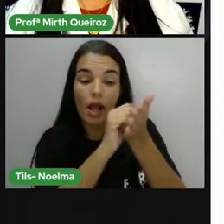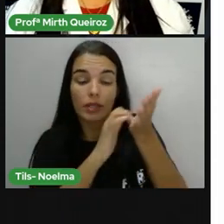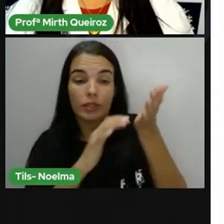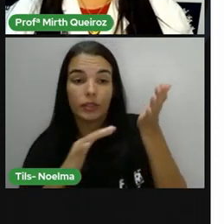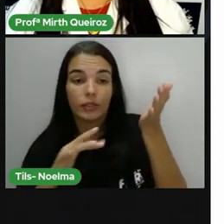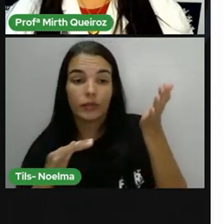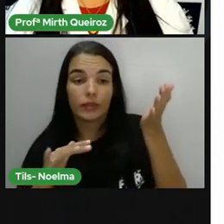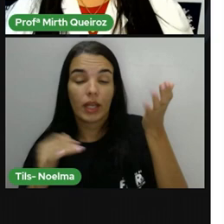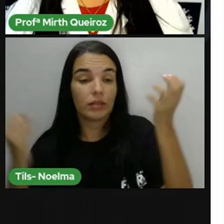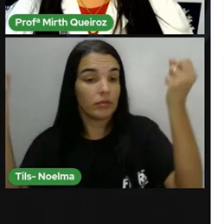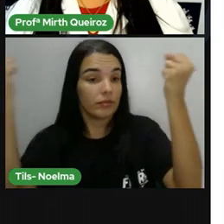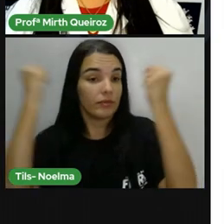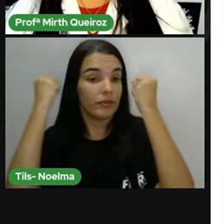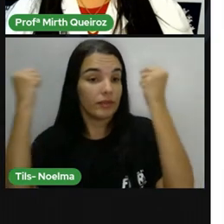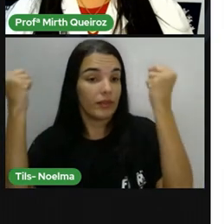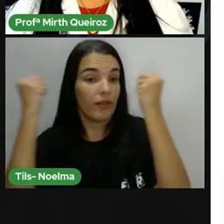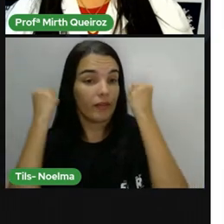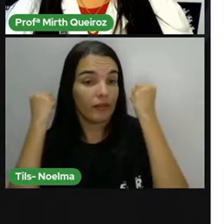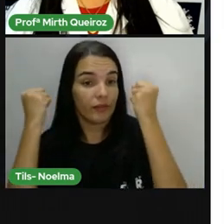física, que